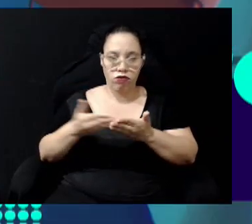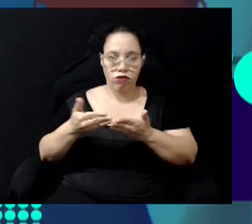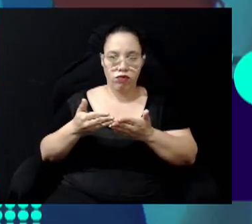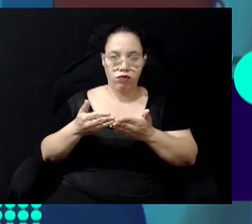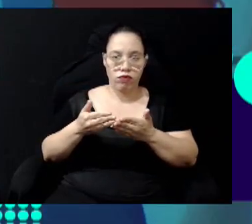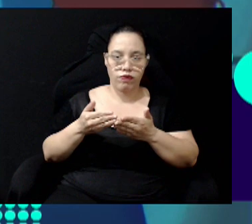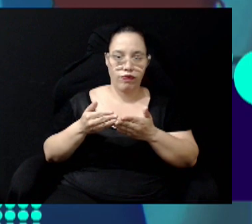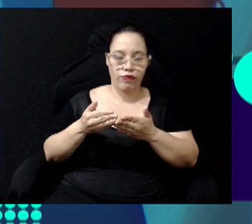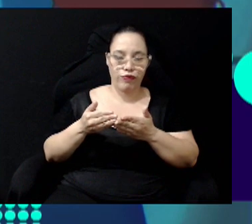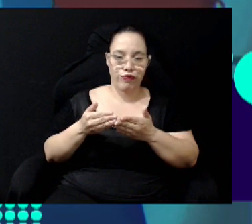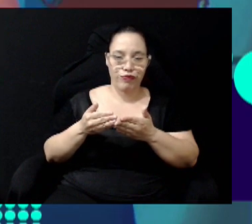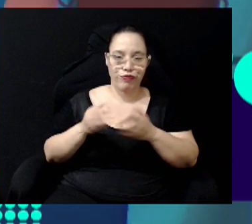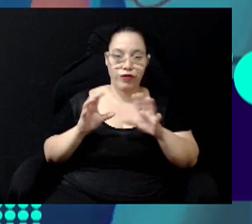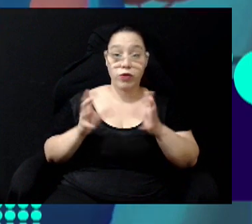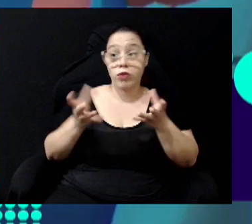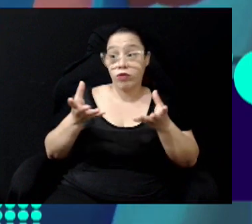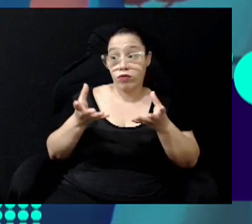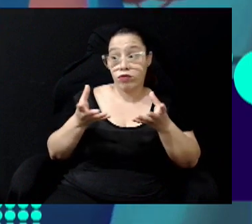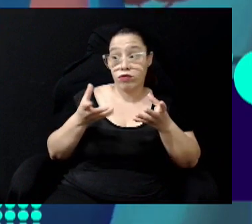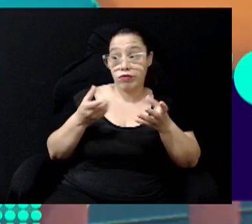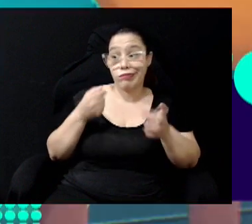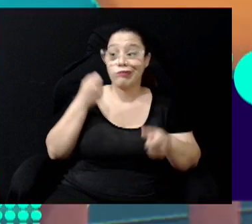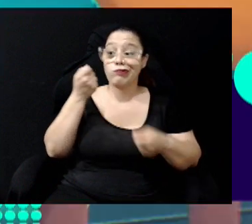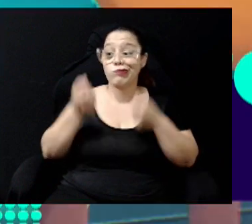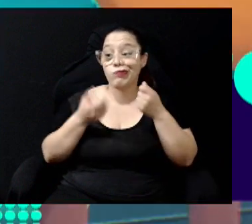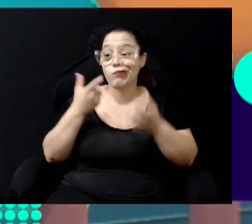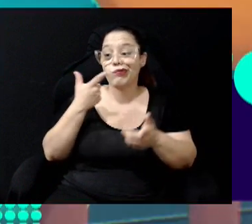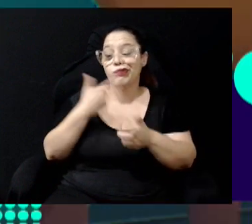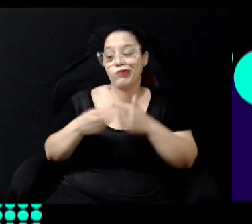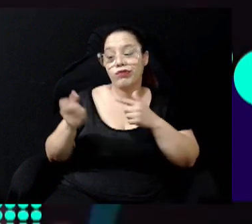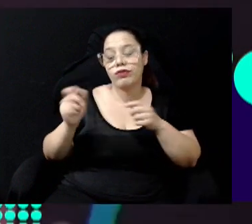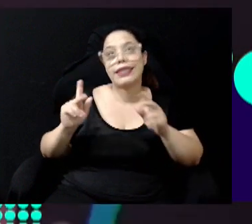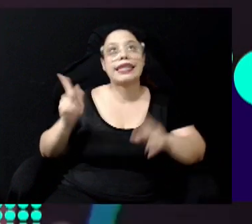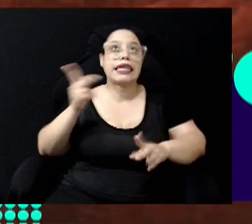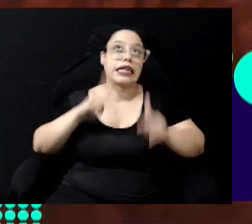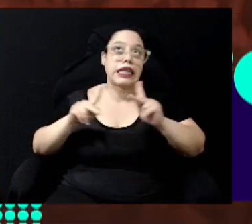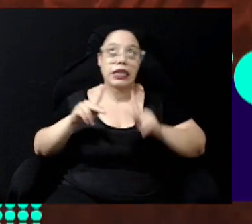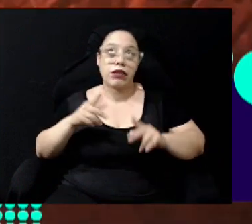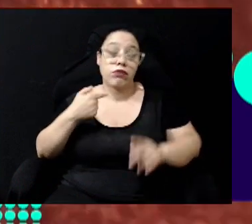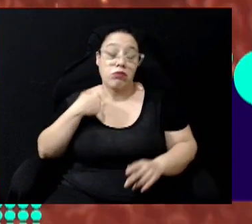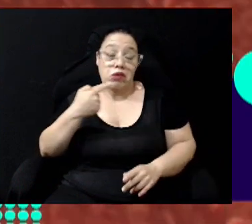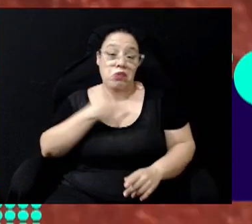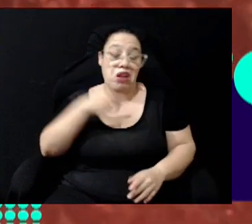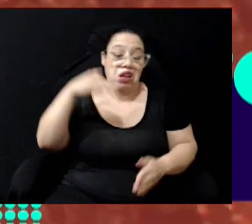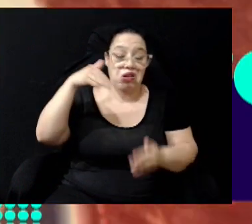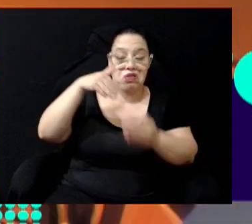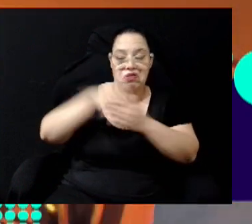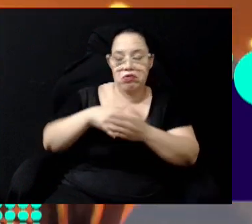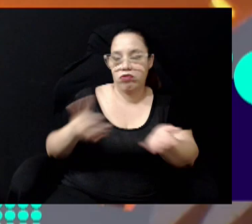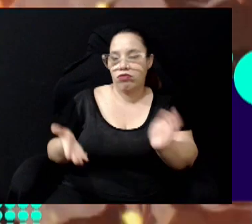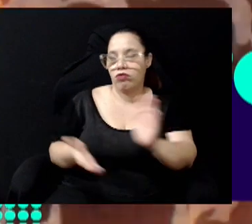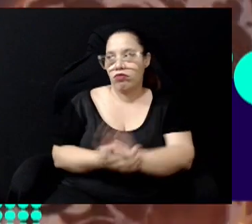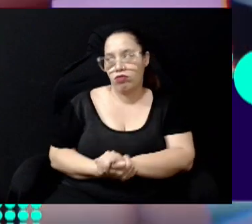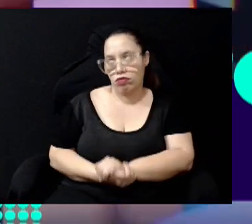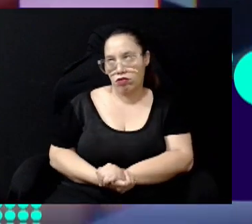o caso com o intuito de ganhar popularidade para sua candidatura. Nunca separaria